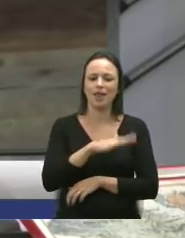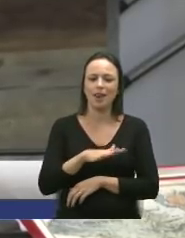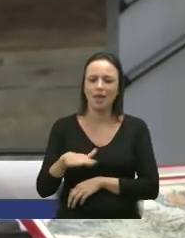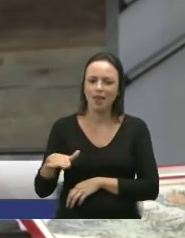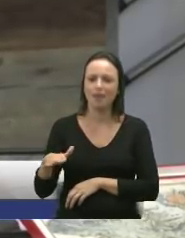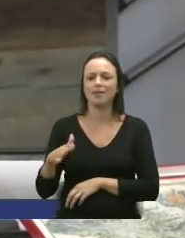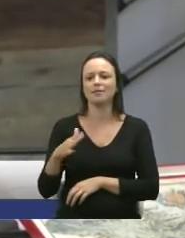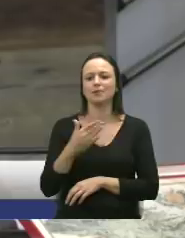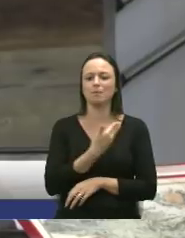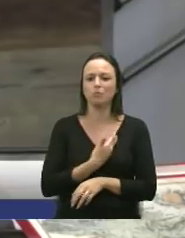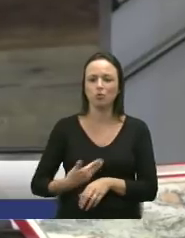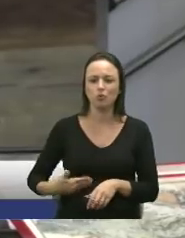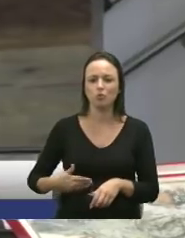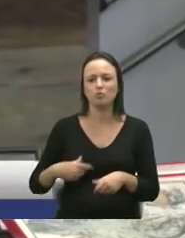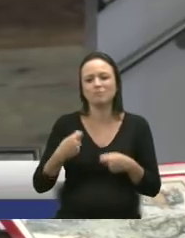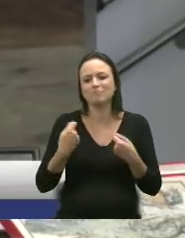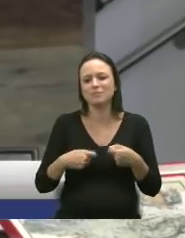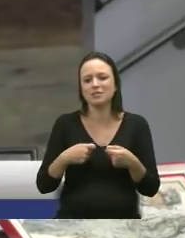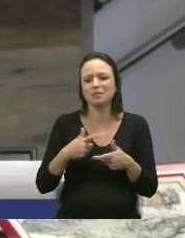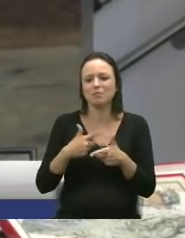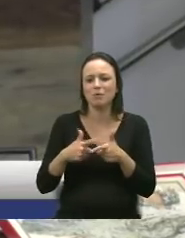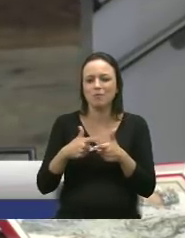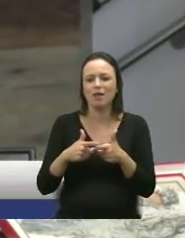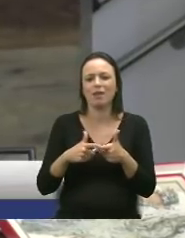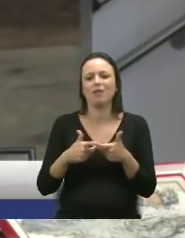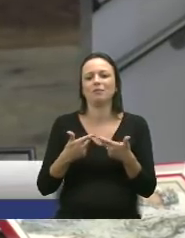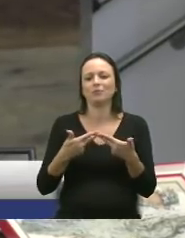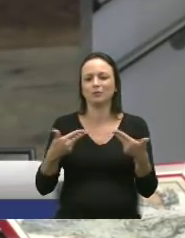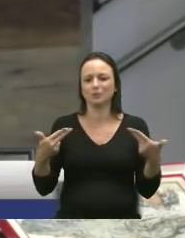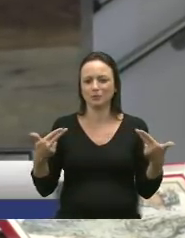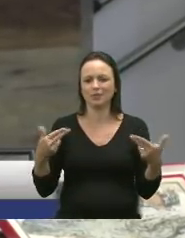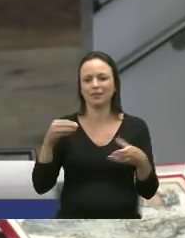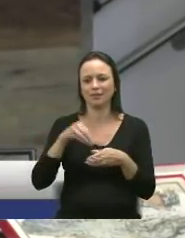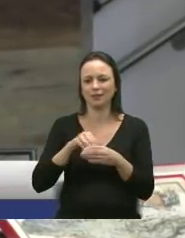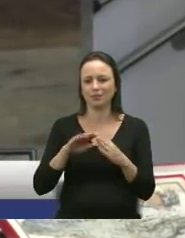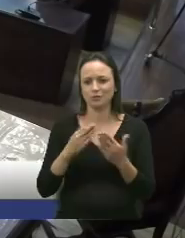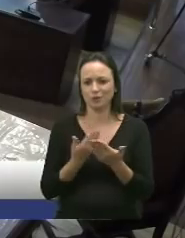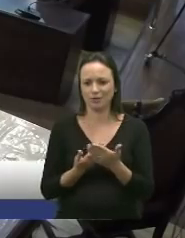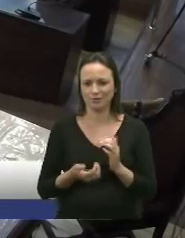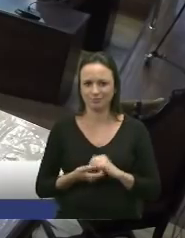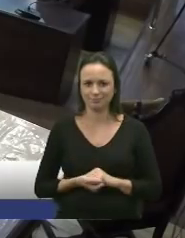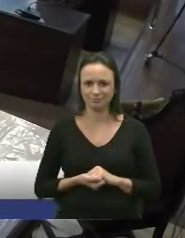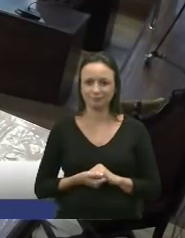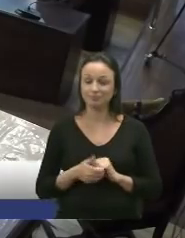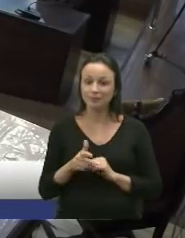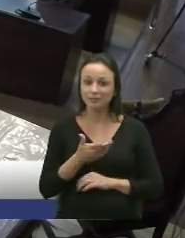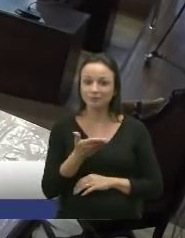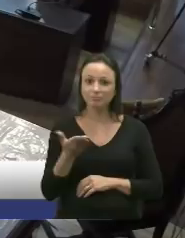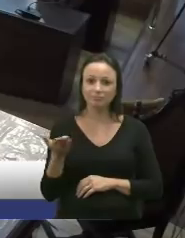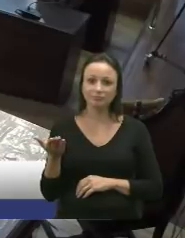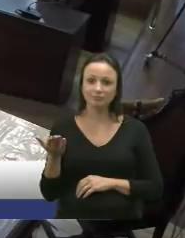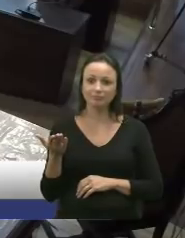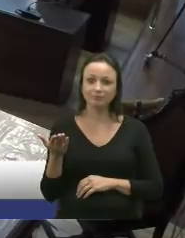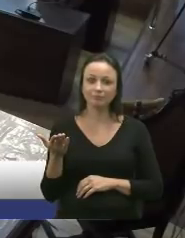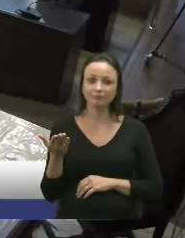passando necessidade, até na escola. Alguém mais?